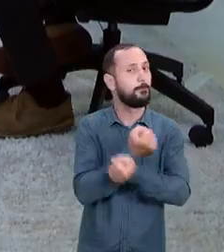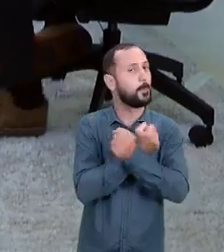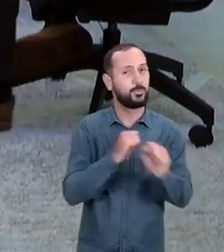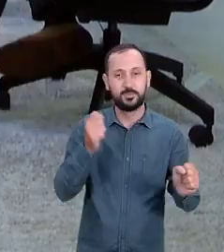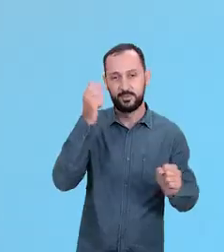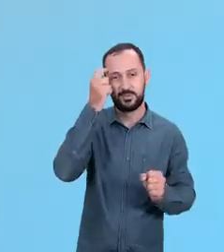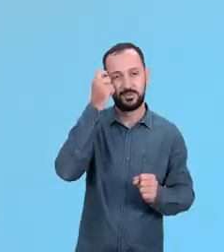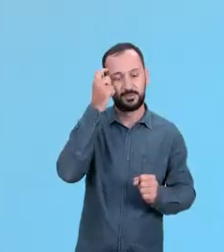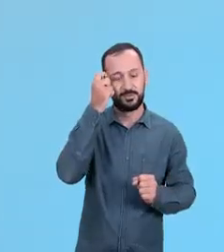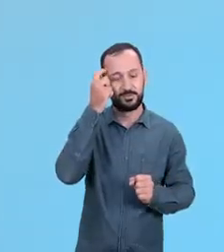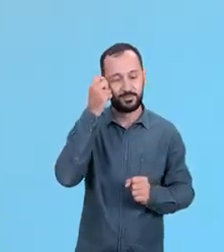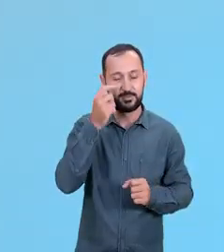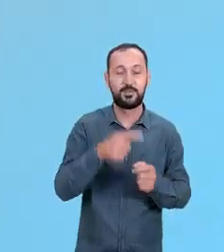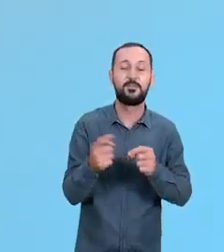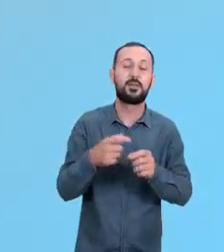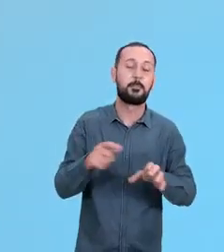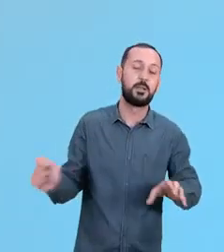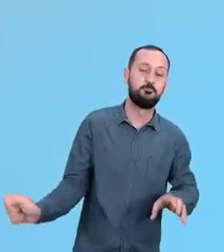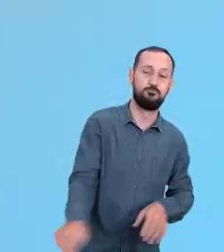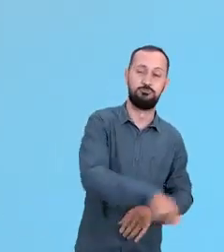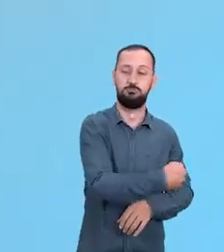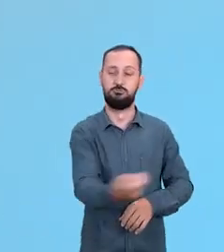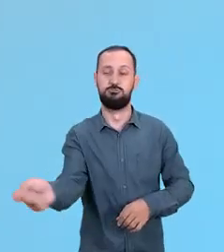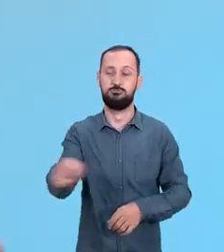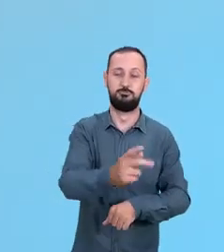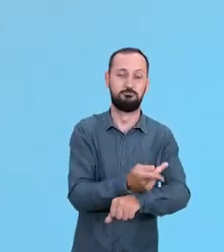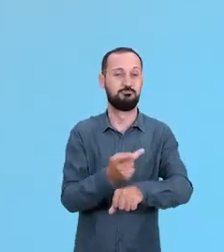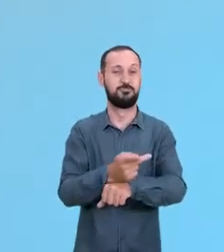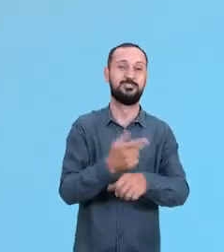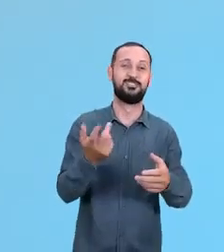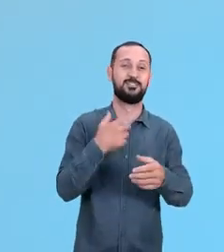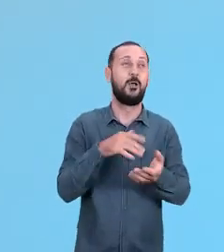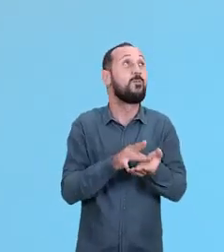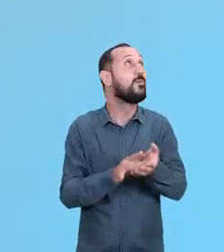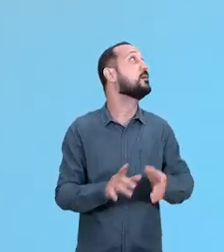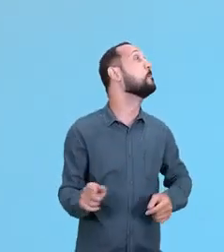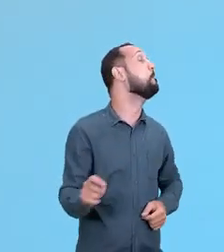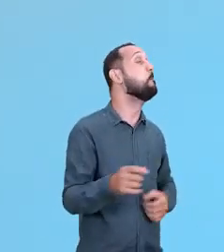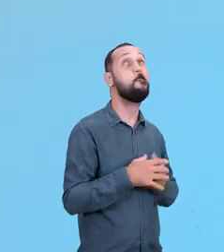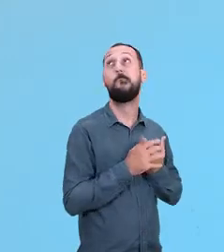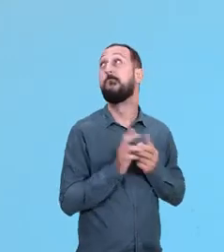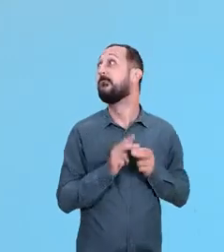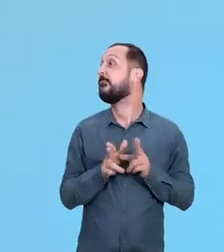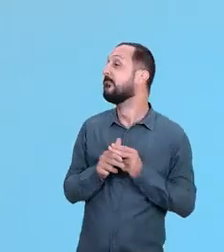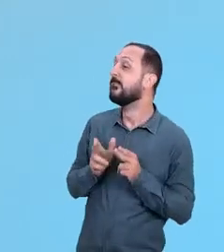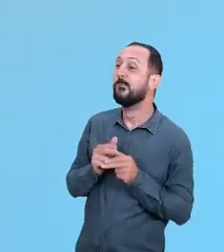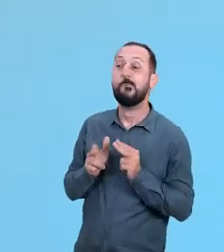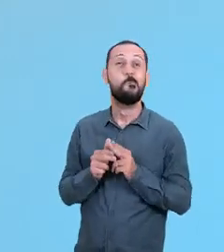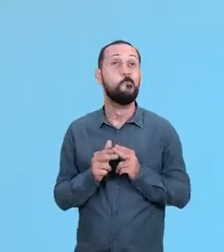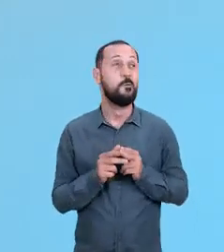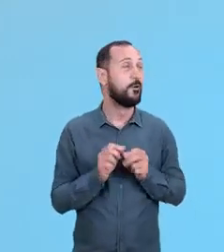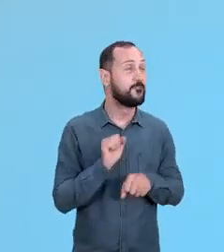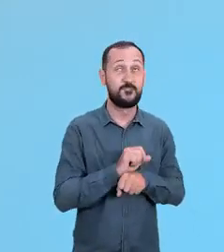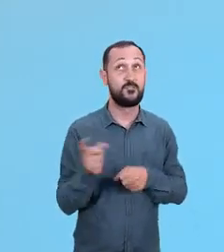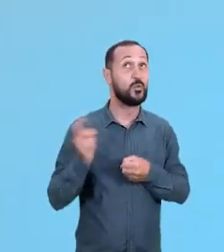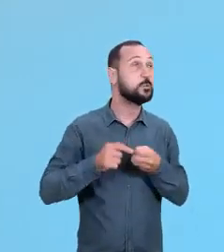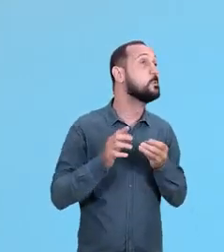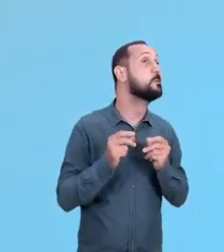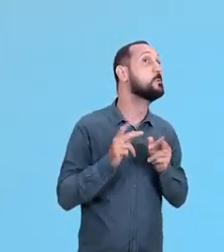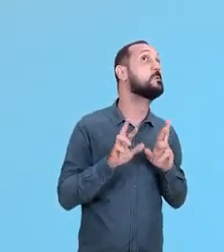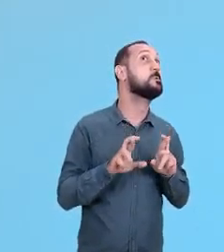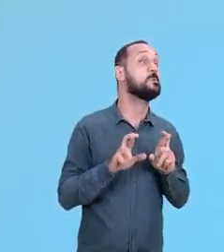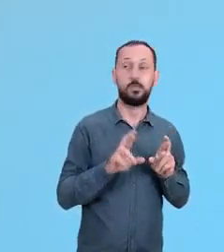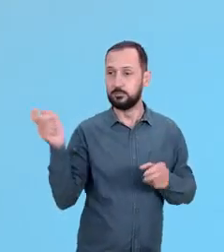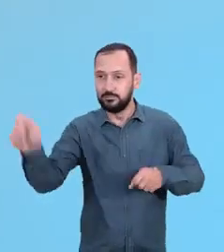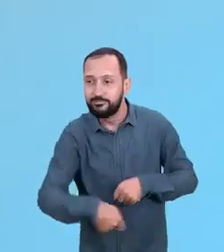é praticamente um jogo de tênis, né? É verdade. Você tem que ir se fingir de morto ali e tal, esperar, ele vai voltar. Então